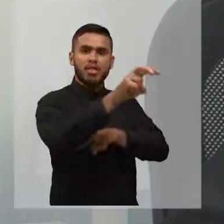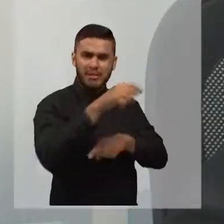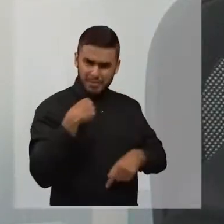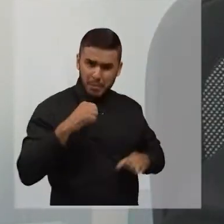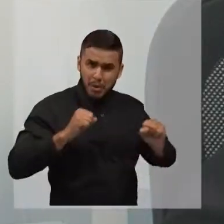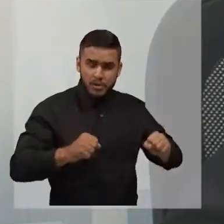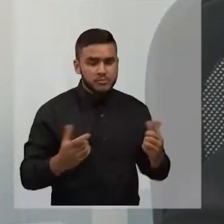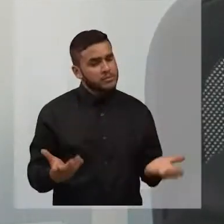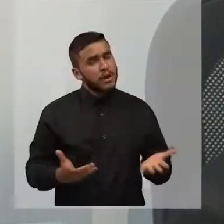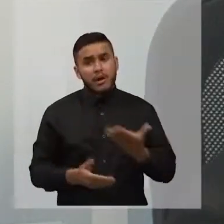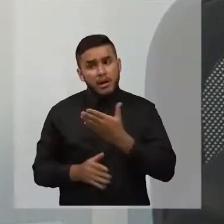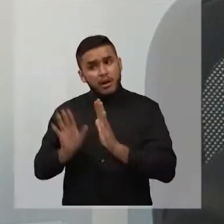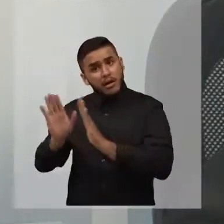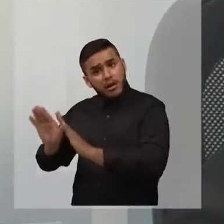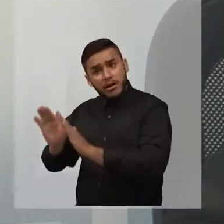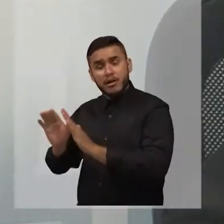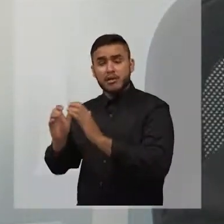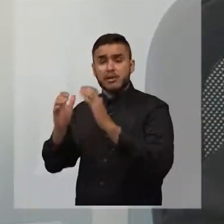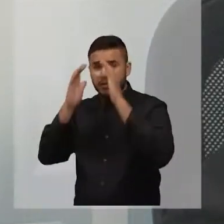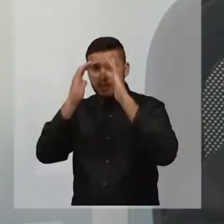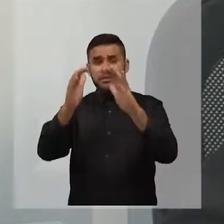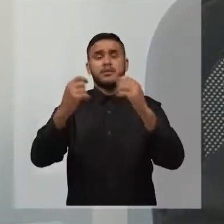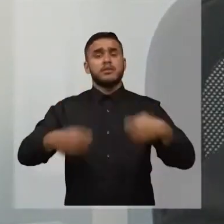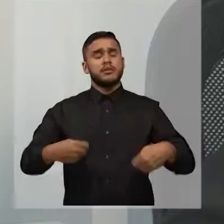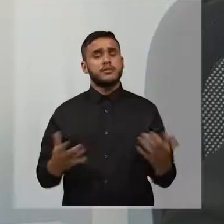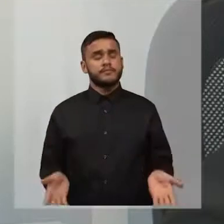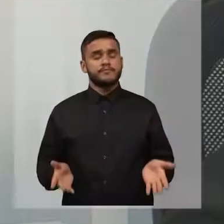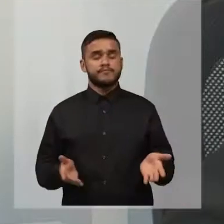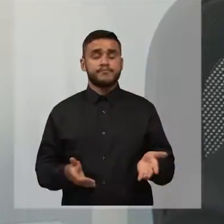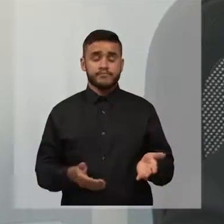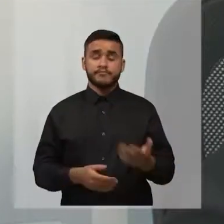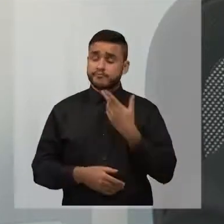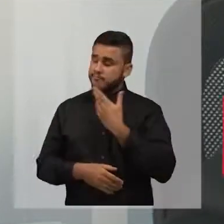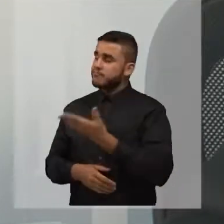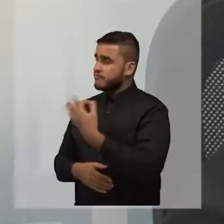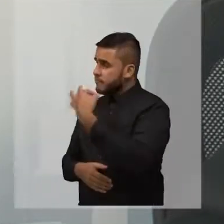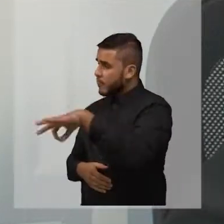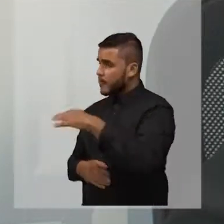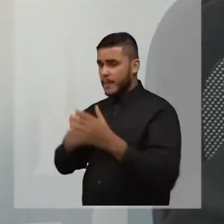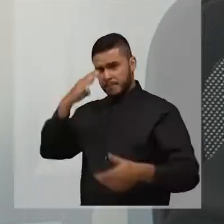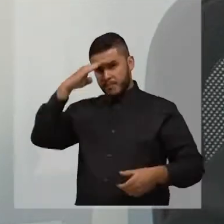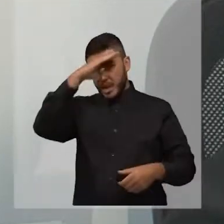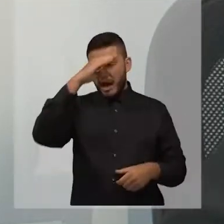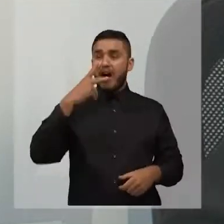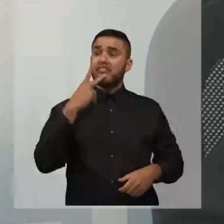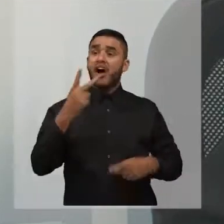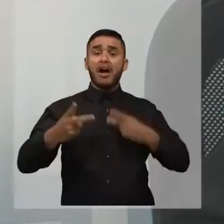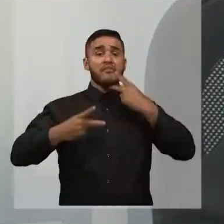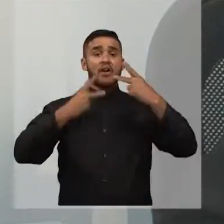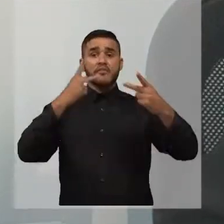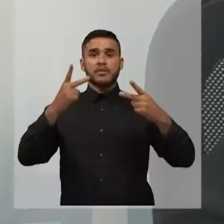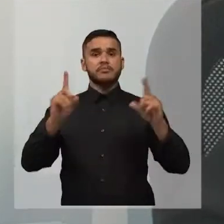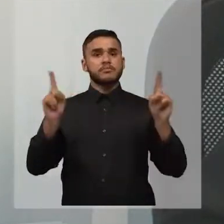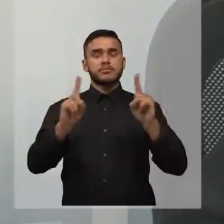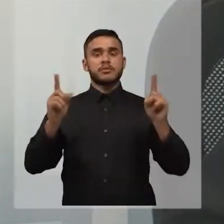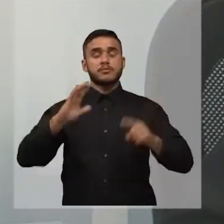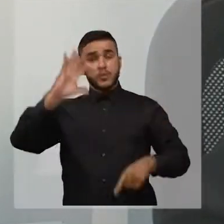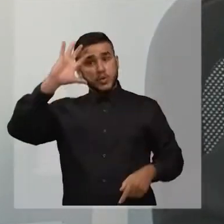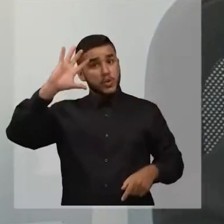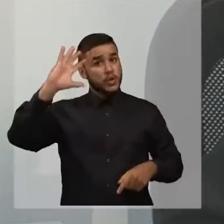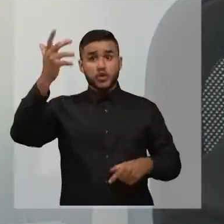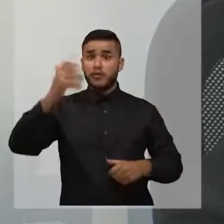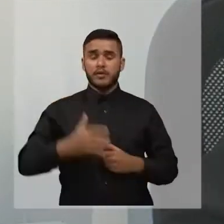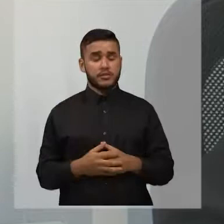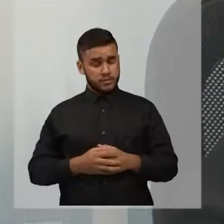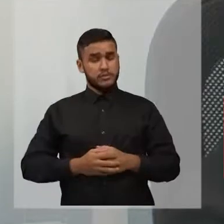falou uma coisa interessante. Primeira coisa, o presidente Jair Bolsonaro não é para falar, ele é para agir. Bom, exatamente isso. E outra coisa, existe